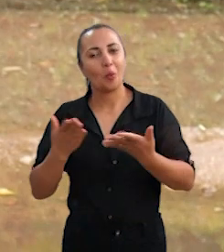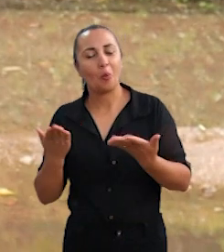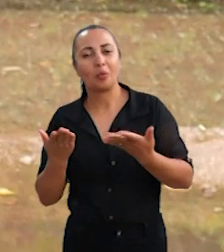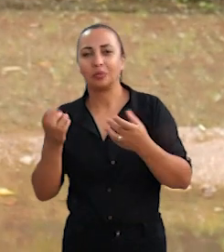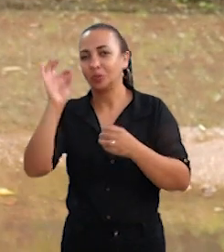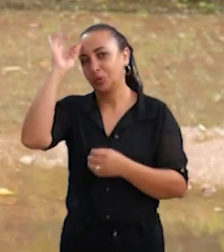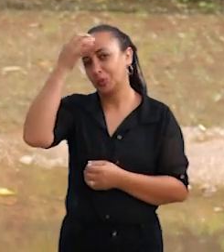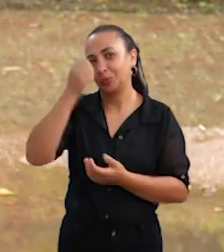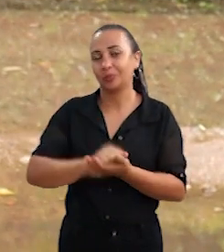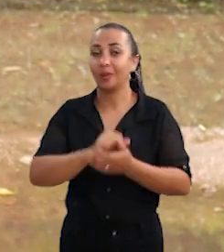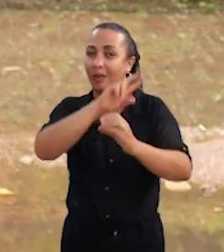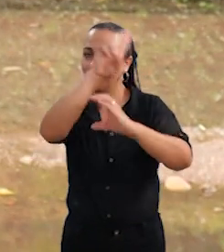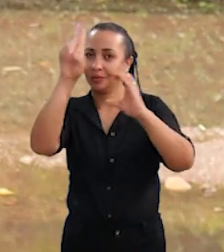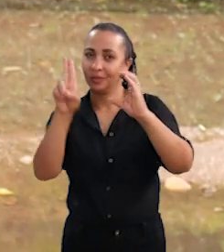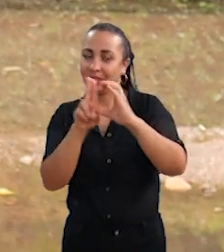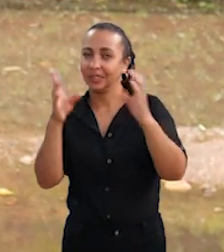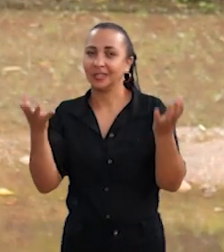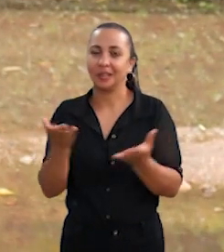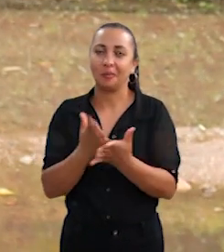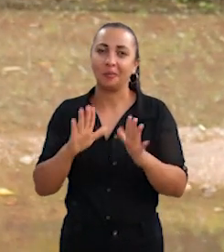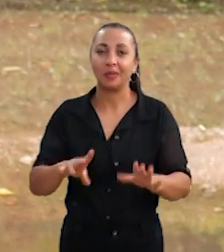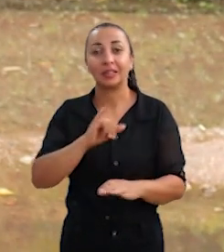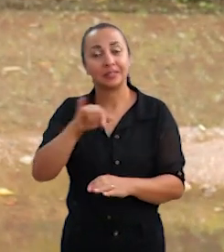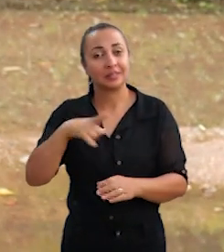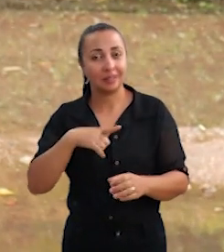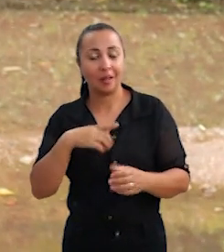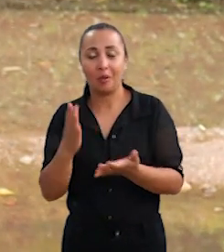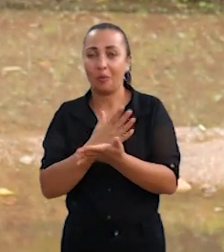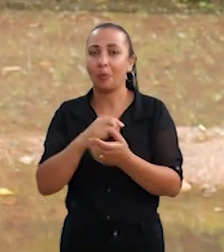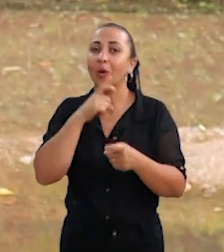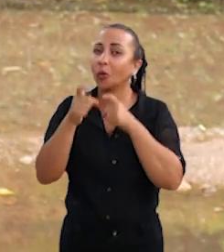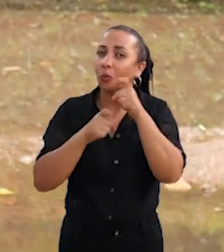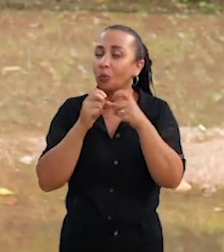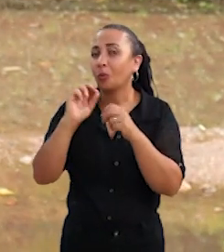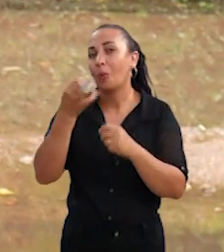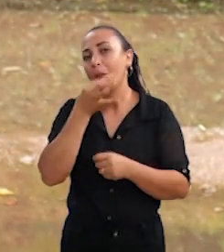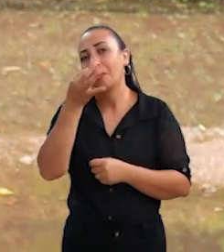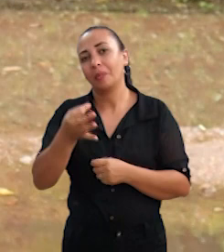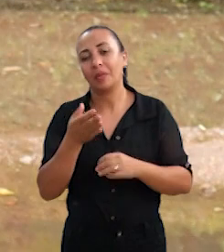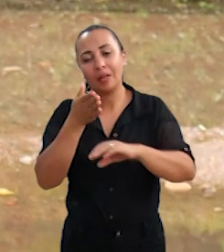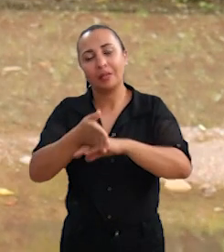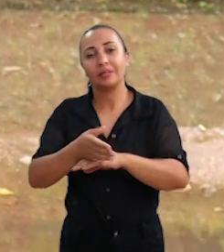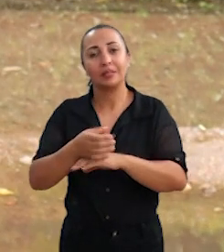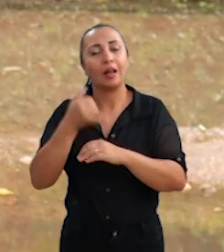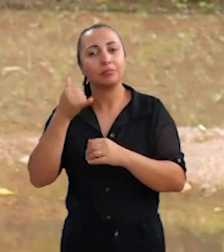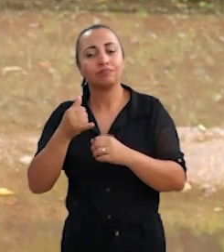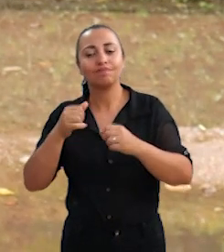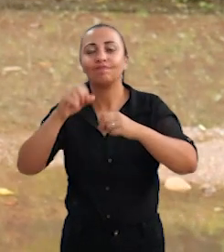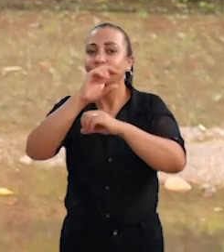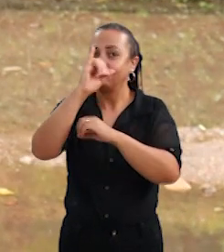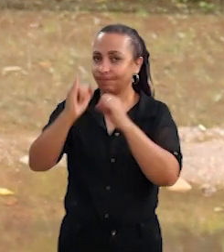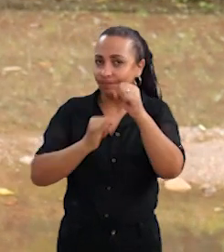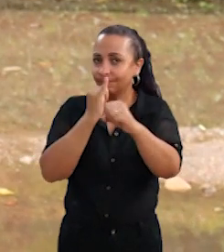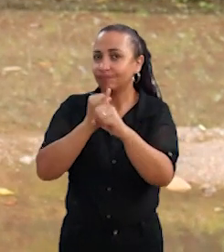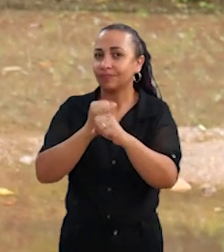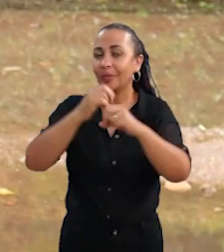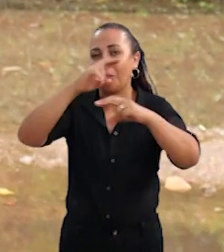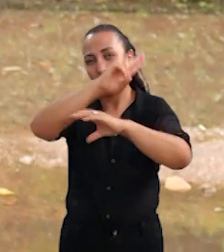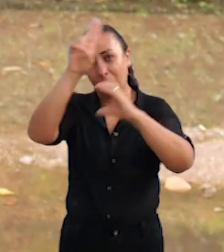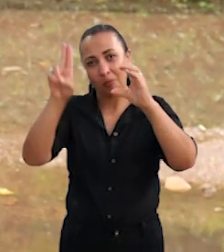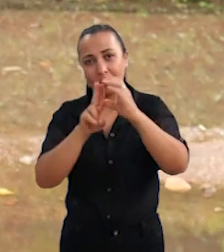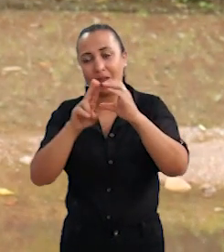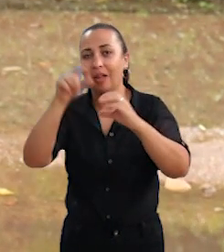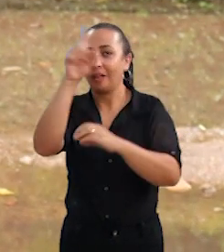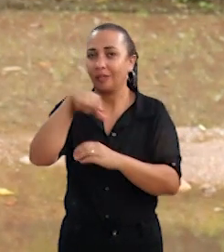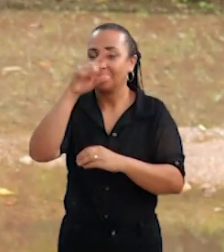Por hoje é só, o Univerciência fica por aqui. E se você tiver alguma dúvida ou sugestão, entre em contato com a gente através do e-mail